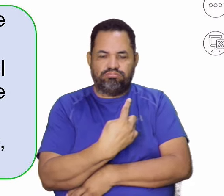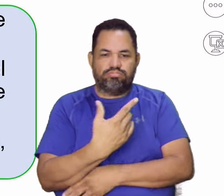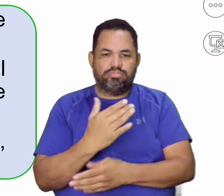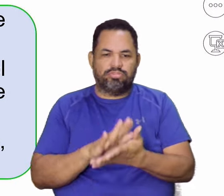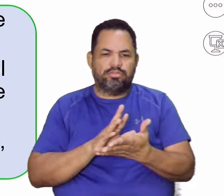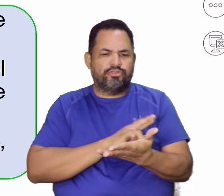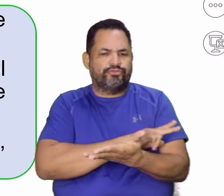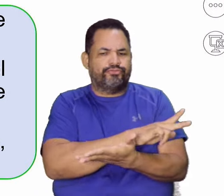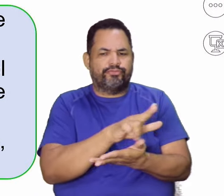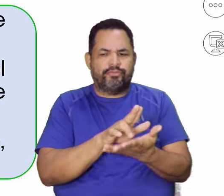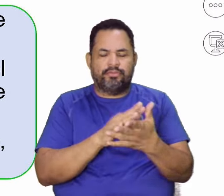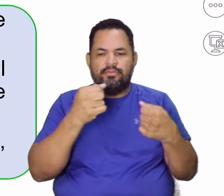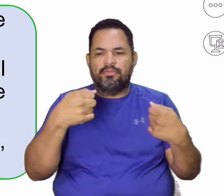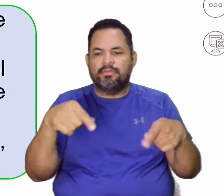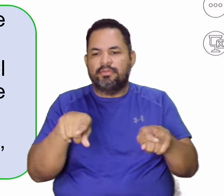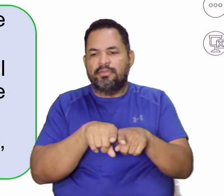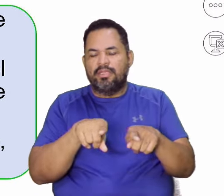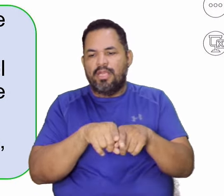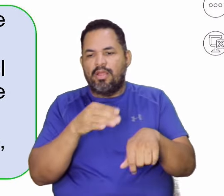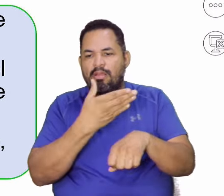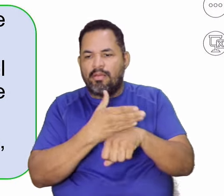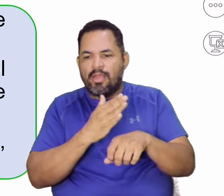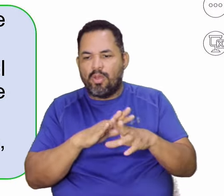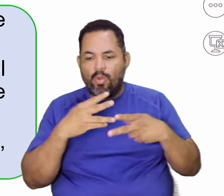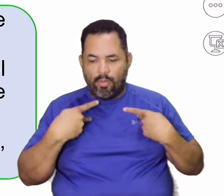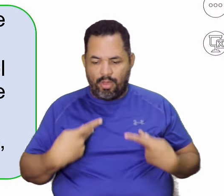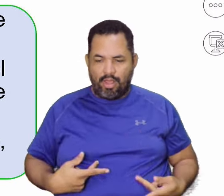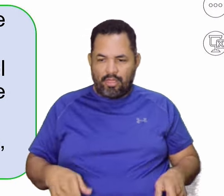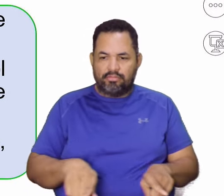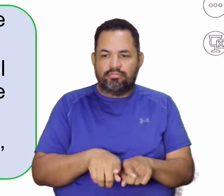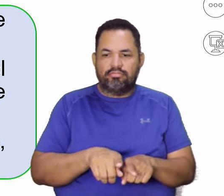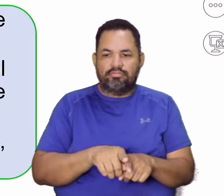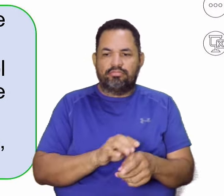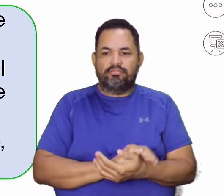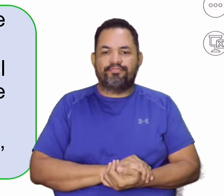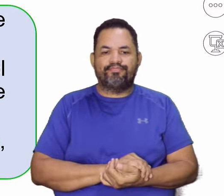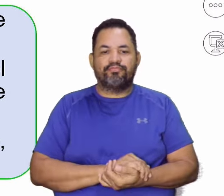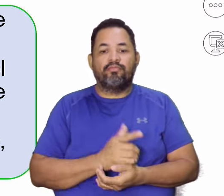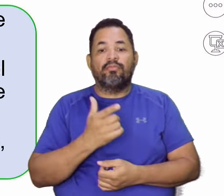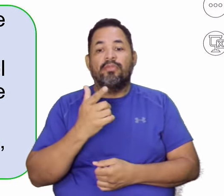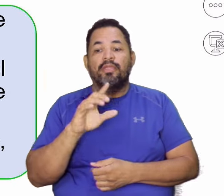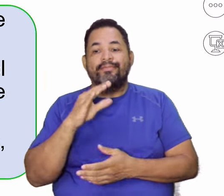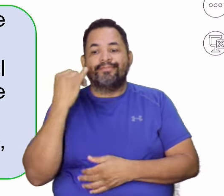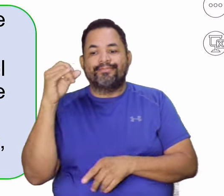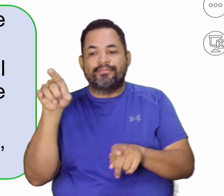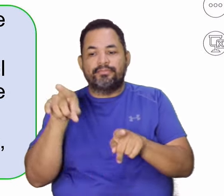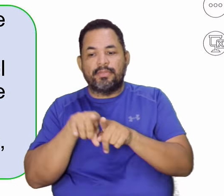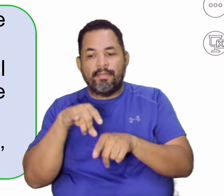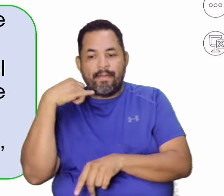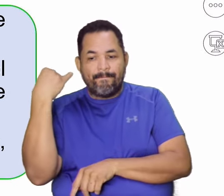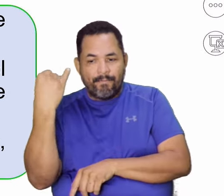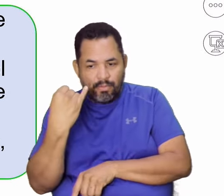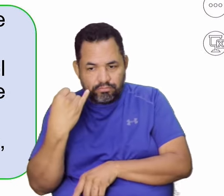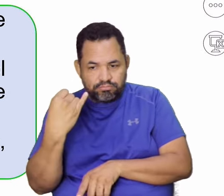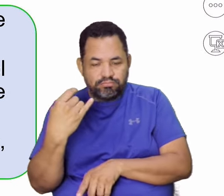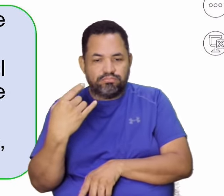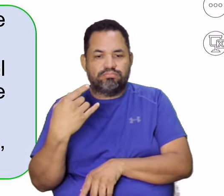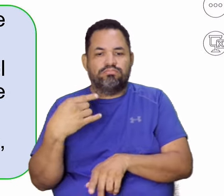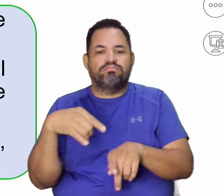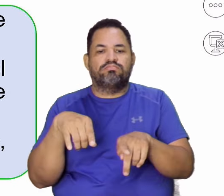atividades não somente nas práticas corporais eh Outro ponto importante que eu conversei com